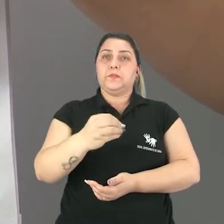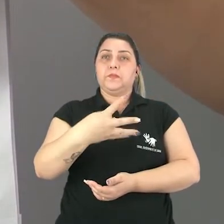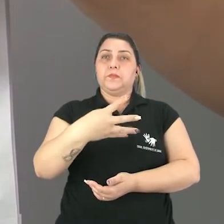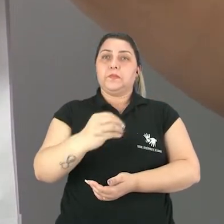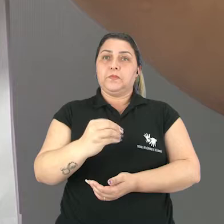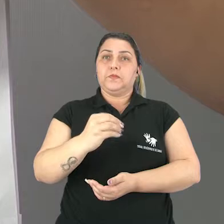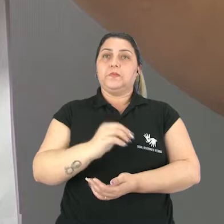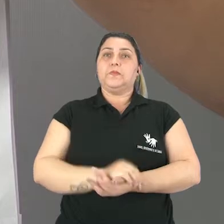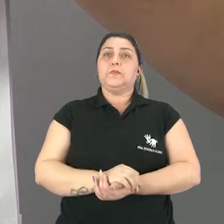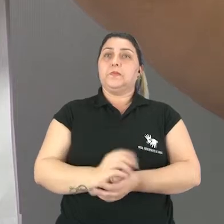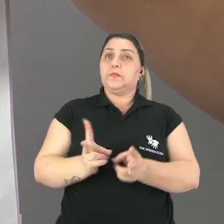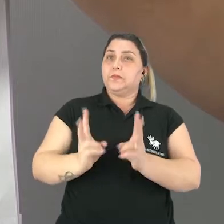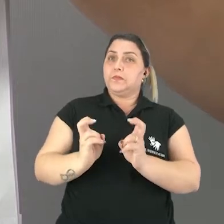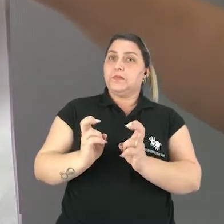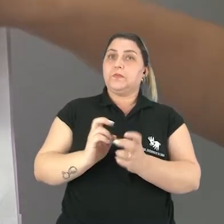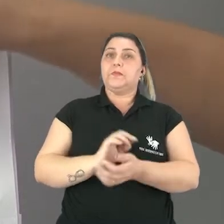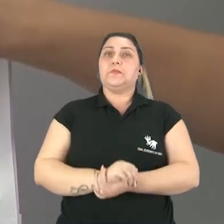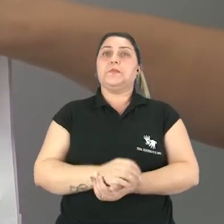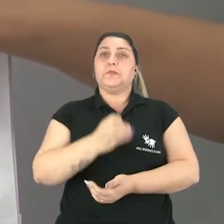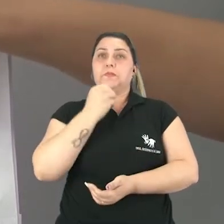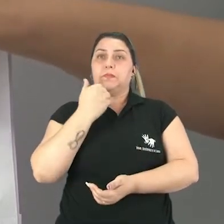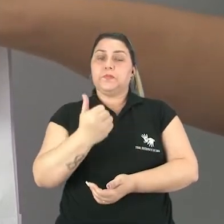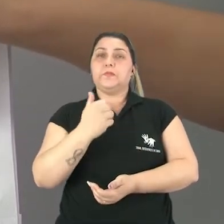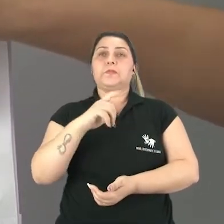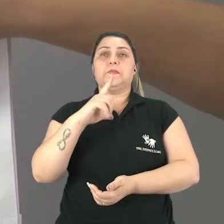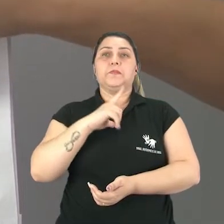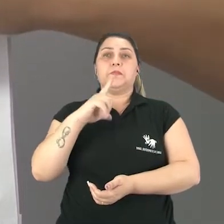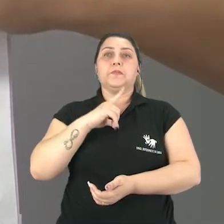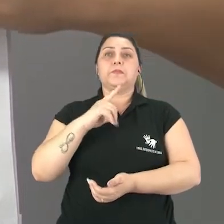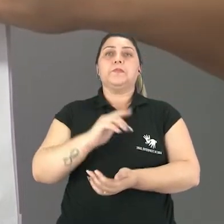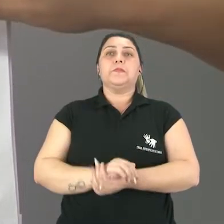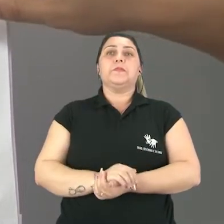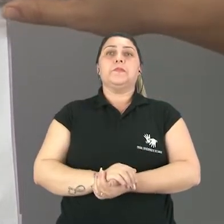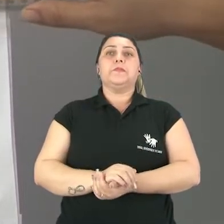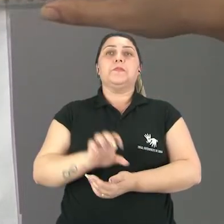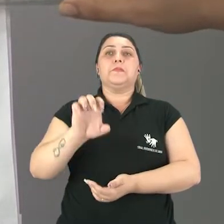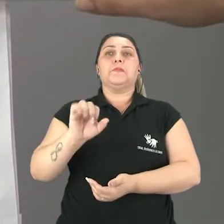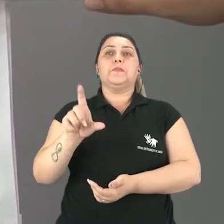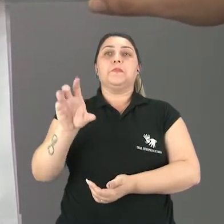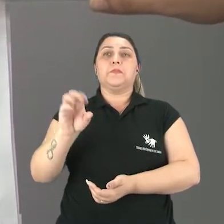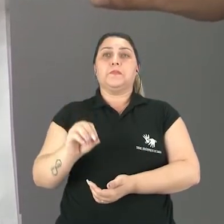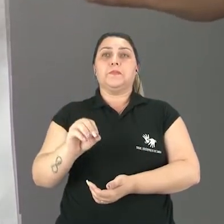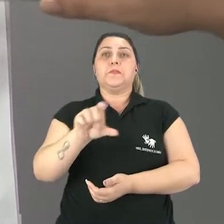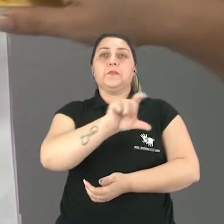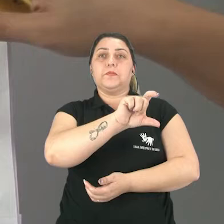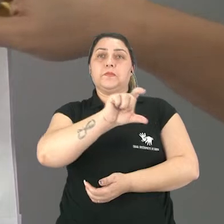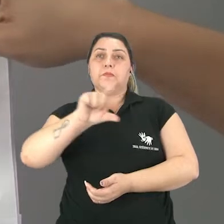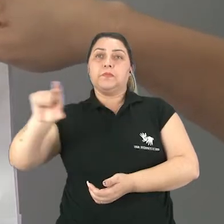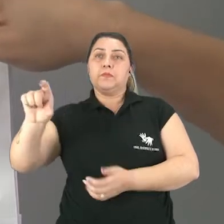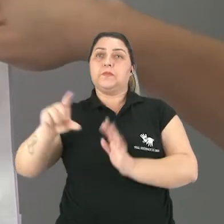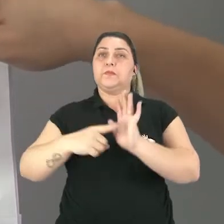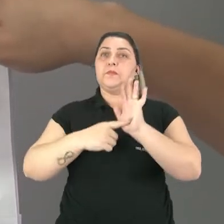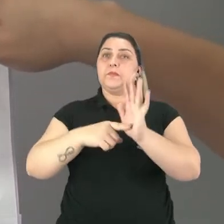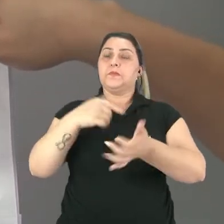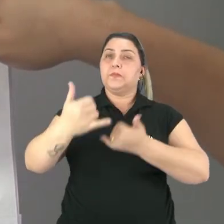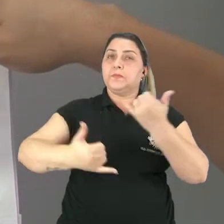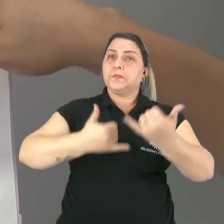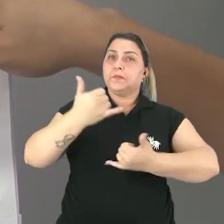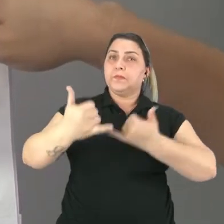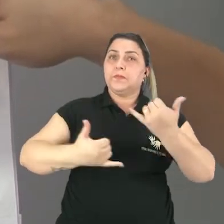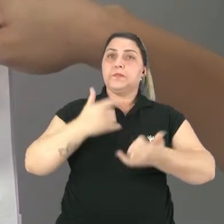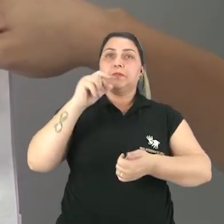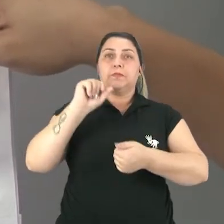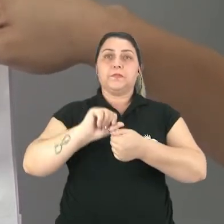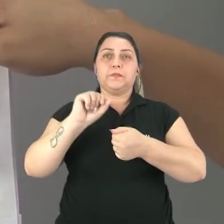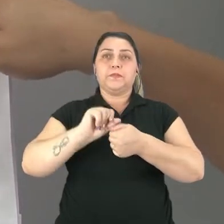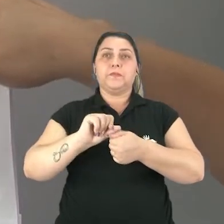30, 40, percebem? Muito bem. E temos aqui um eixo na horizontal que nos mostra as brincadeiras que